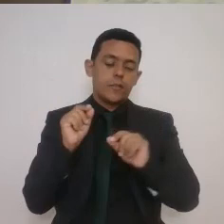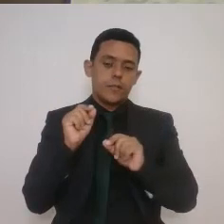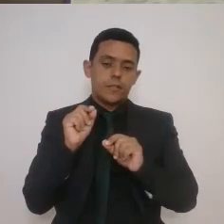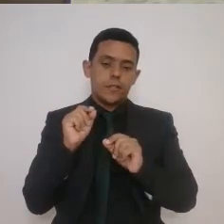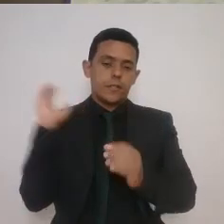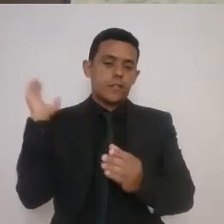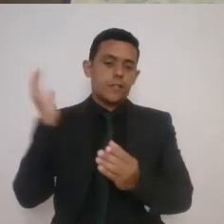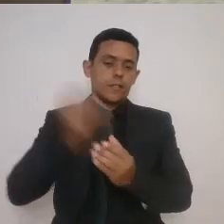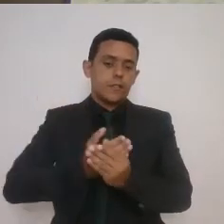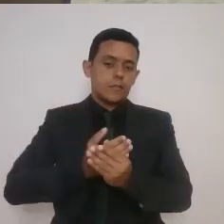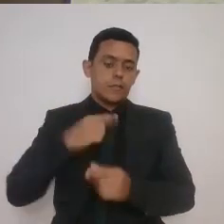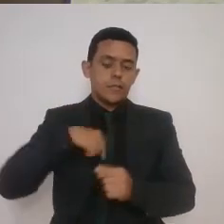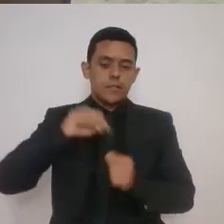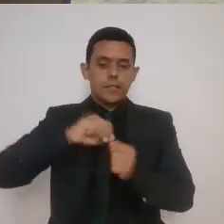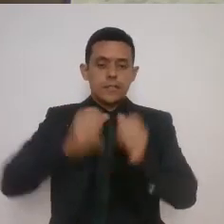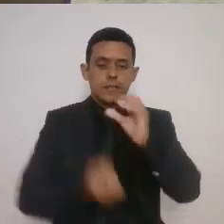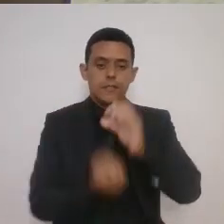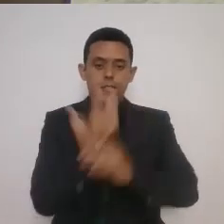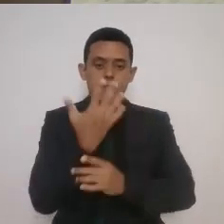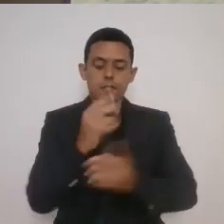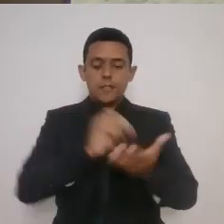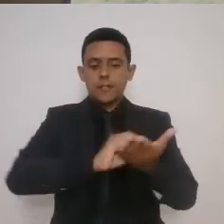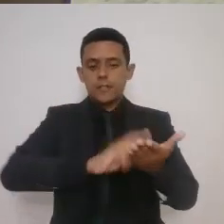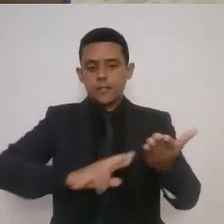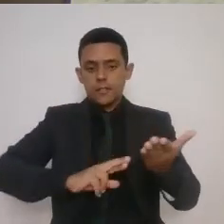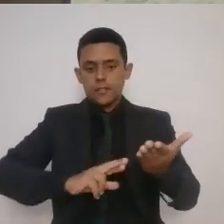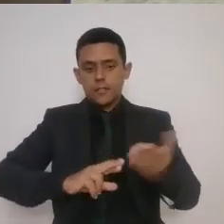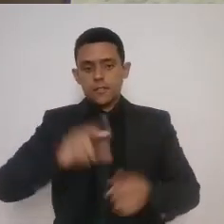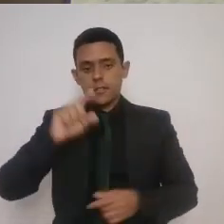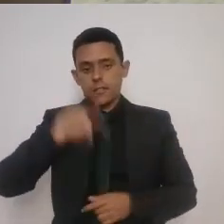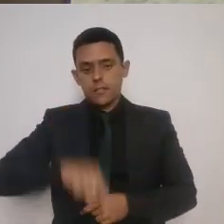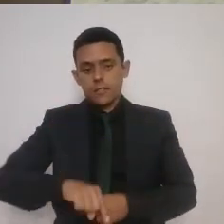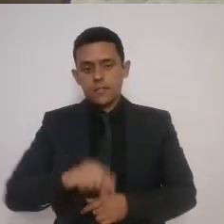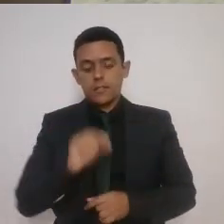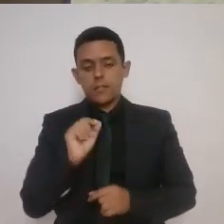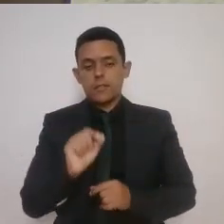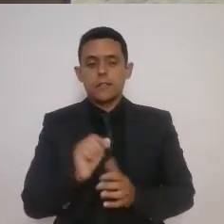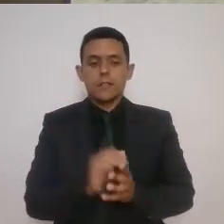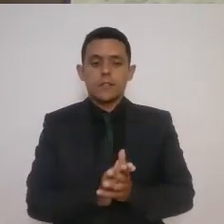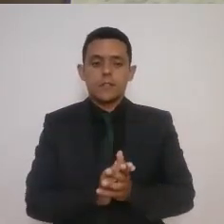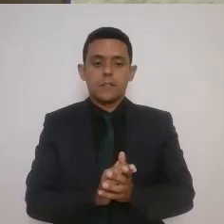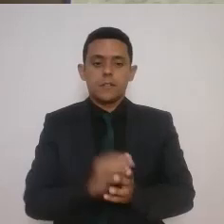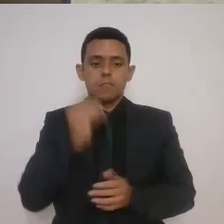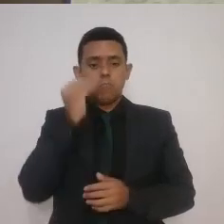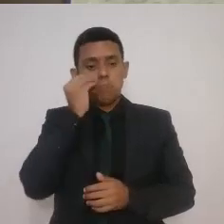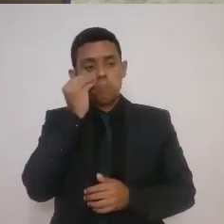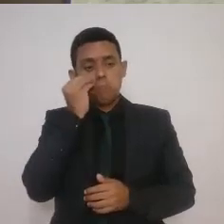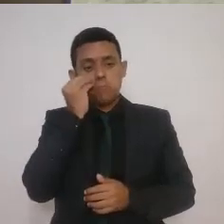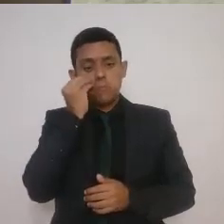doutor Giovanni Rosado, deve registrar, e que me parece que